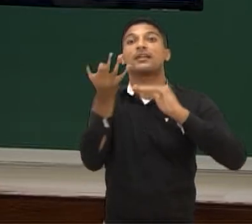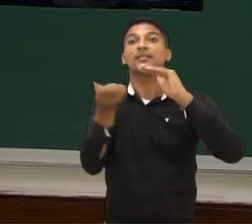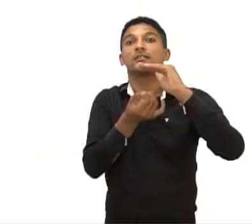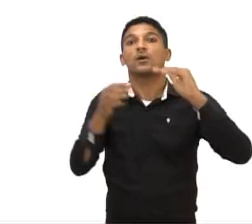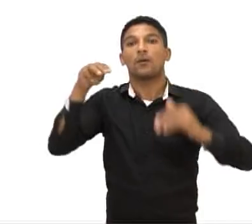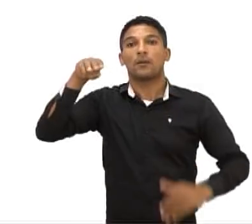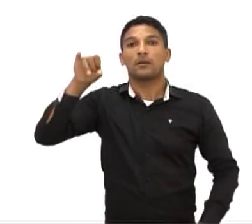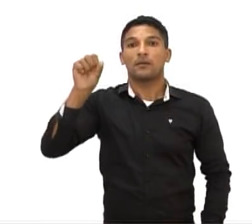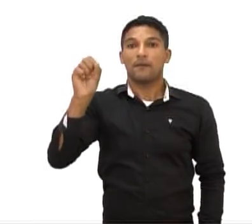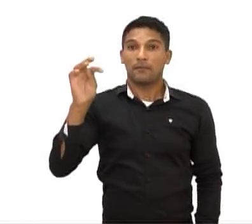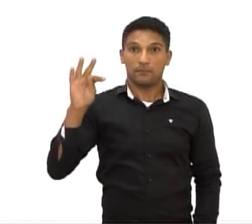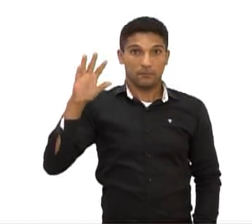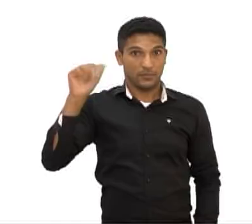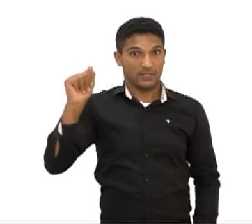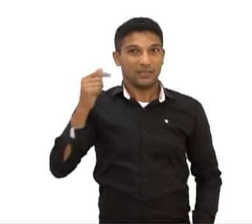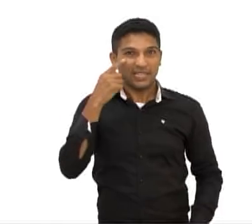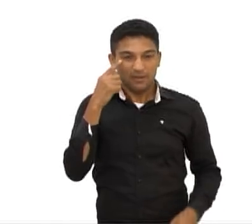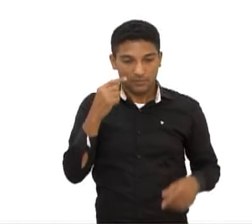para vocês.